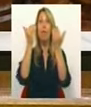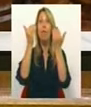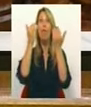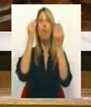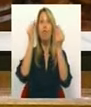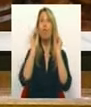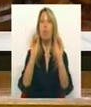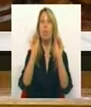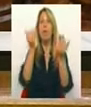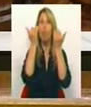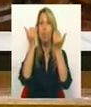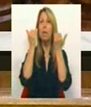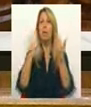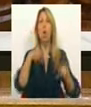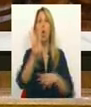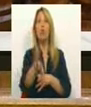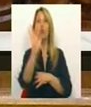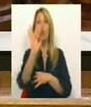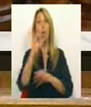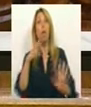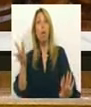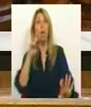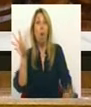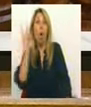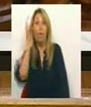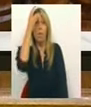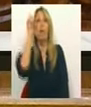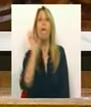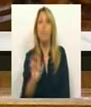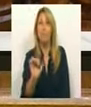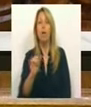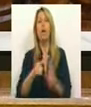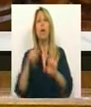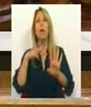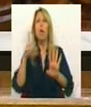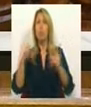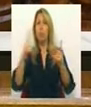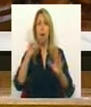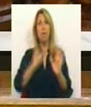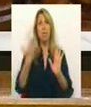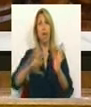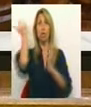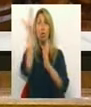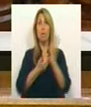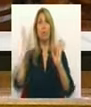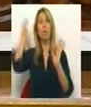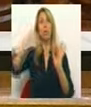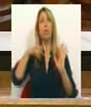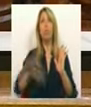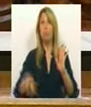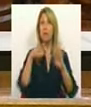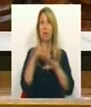a ser ouvido. Em Portugal, os direitos do consumidor encontram-se consagrados na Constituição da República Portuguesa pela Lei da Defesa do